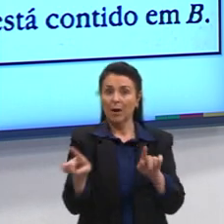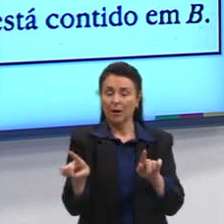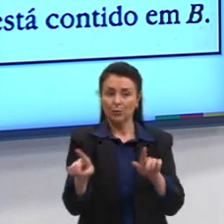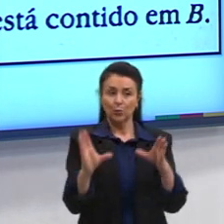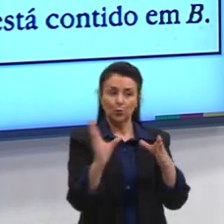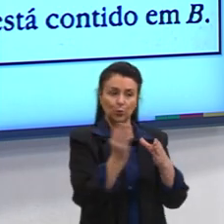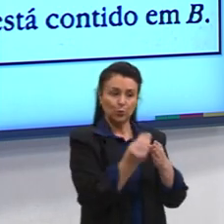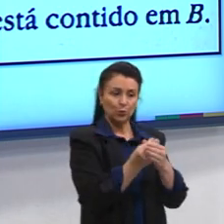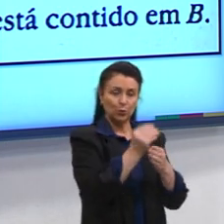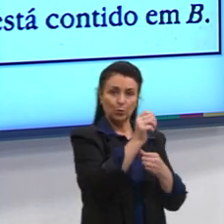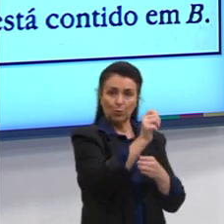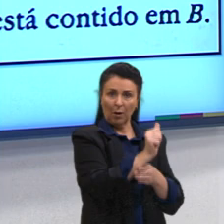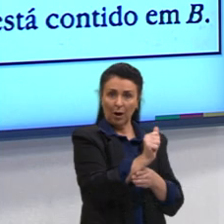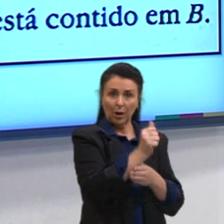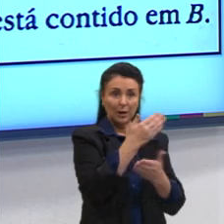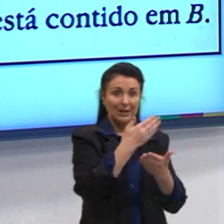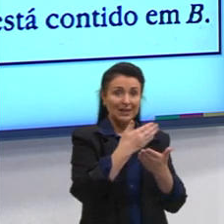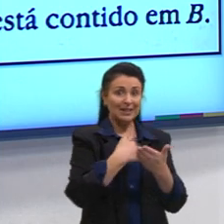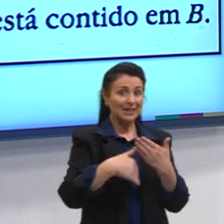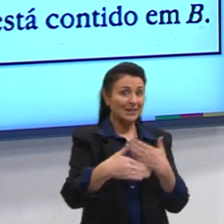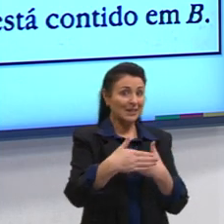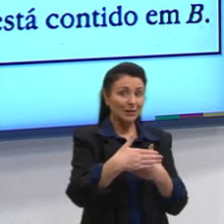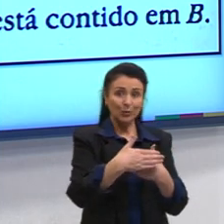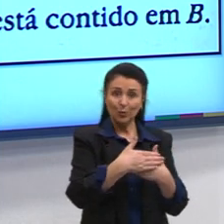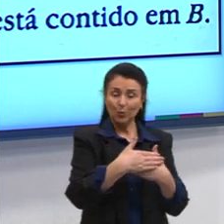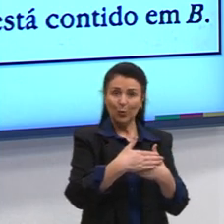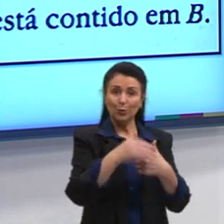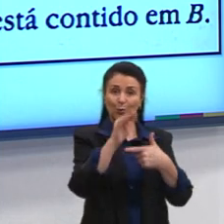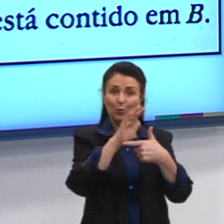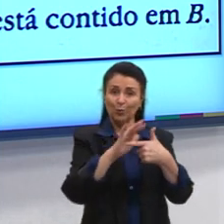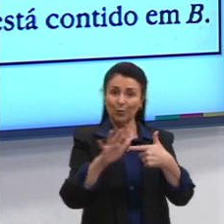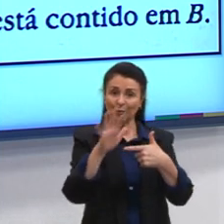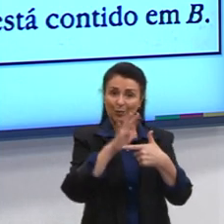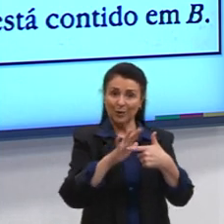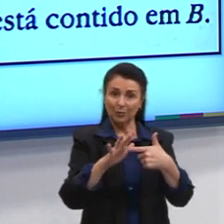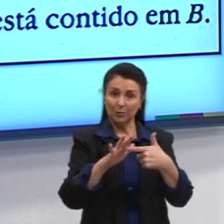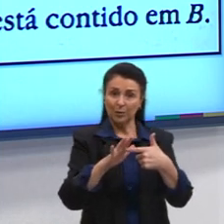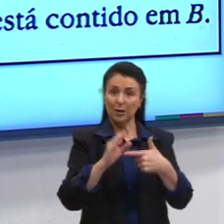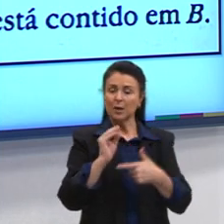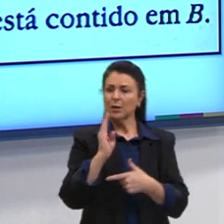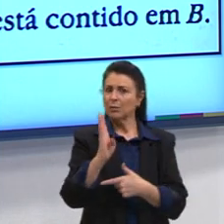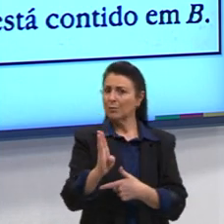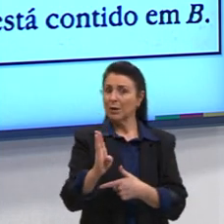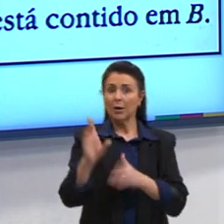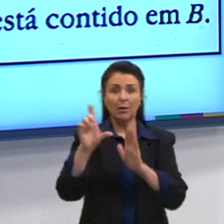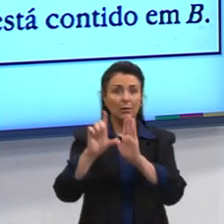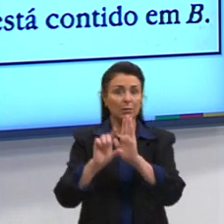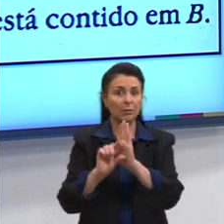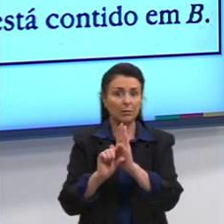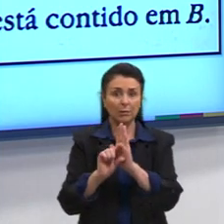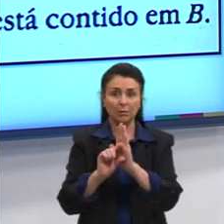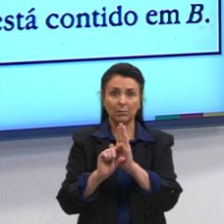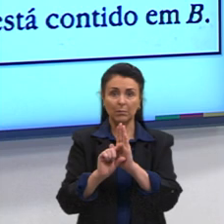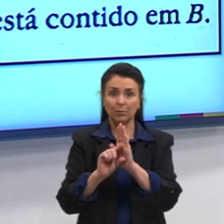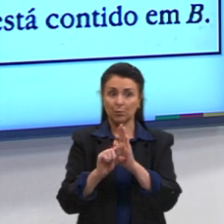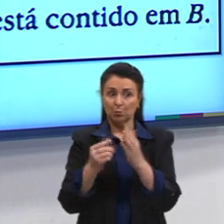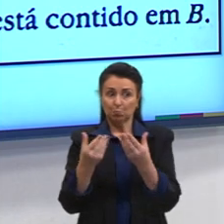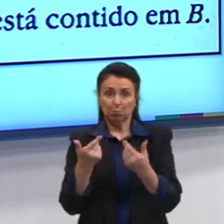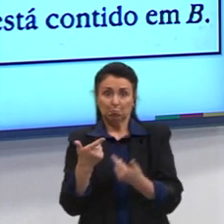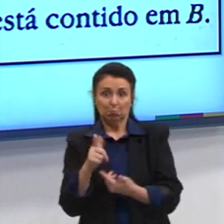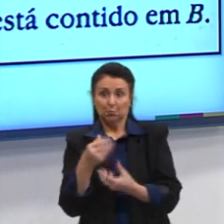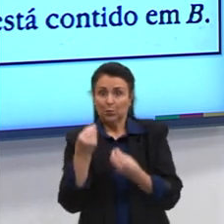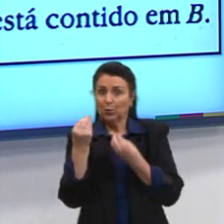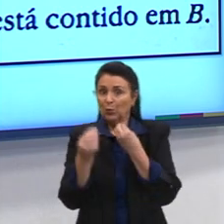alfabeto e o conjunto bem um conjunto menor não tem como um conjunto menor que b e todo a de todos os elementos do conjunto